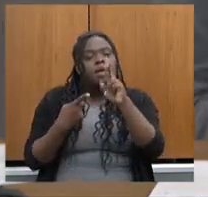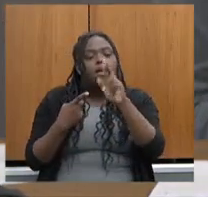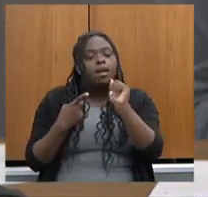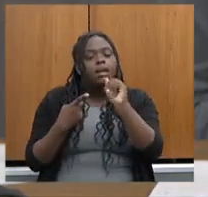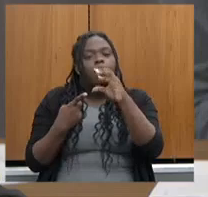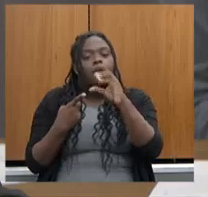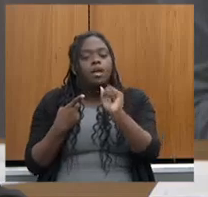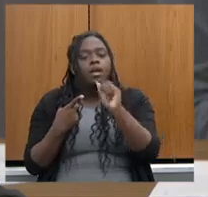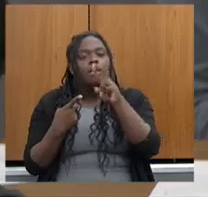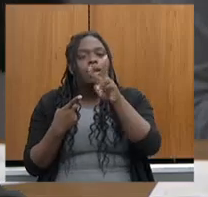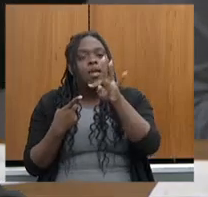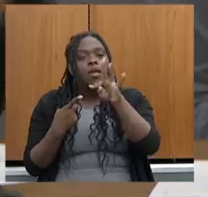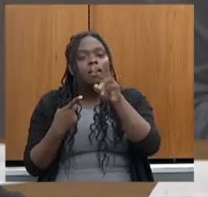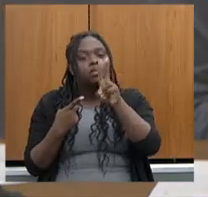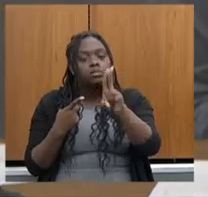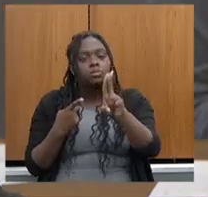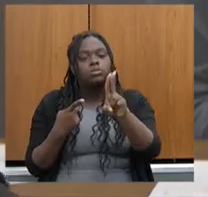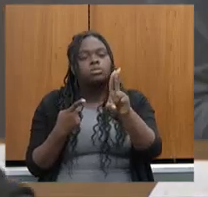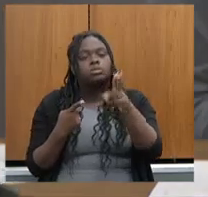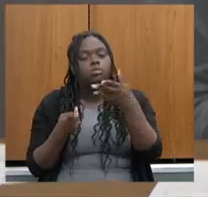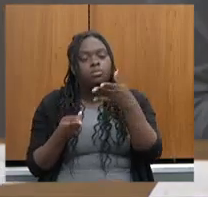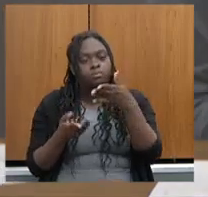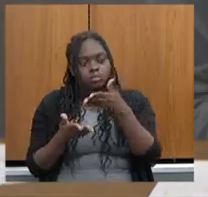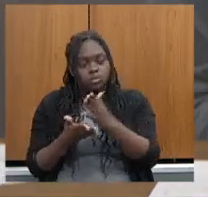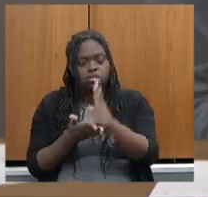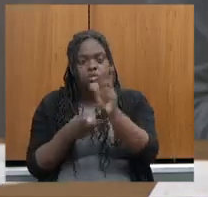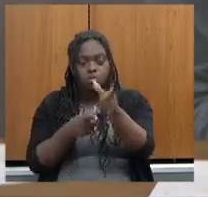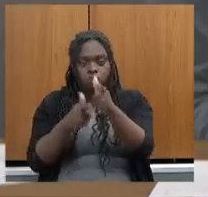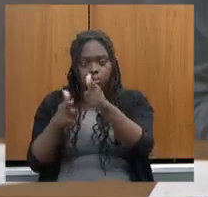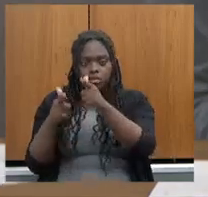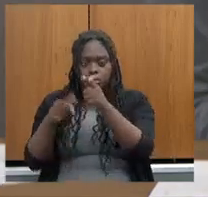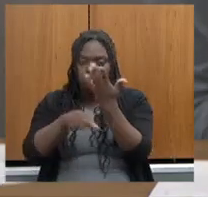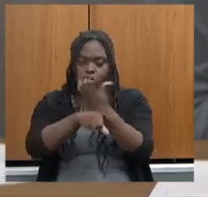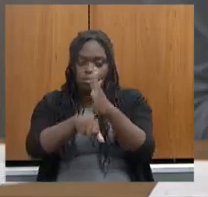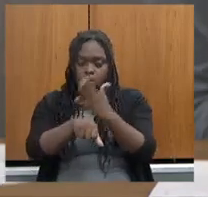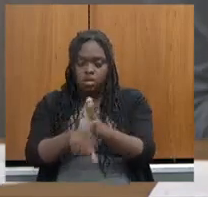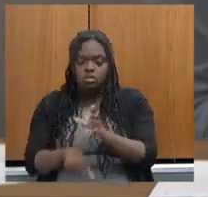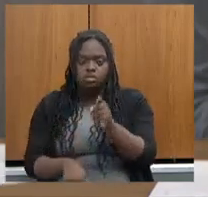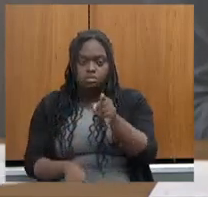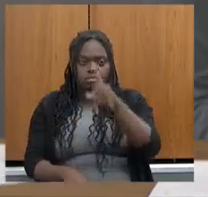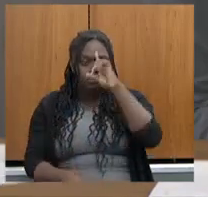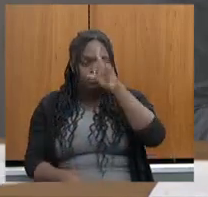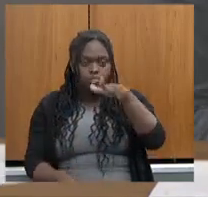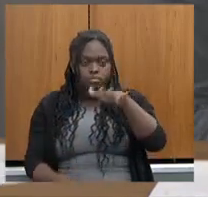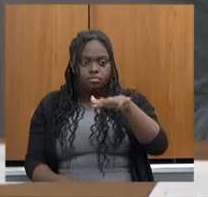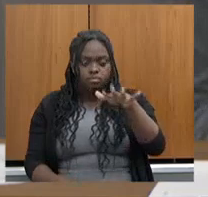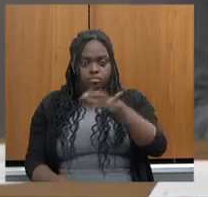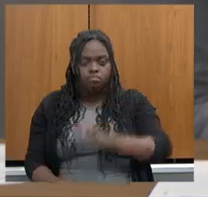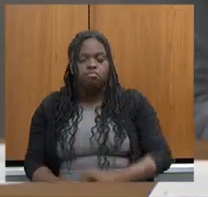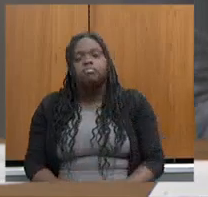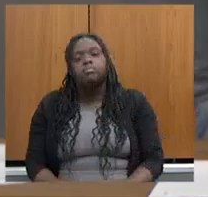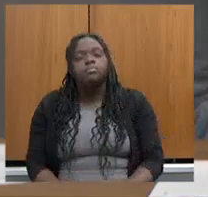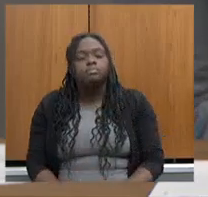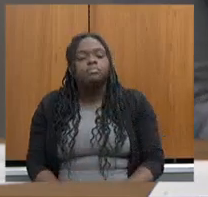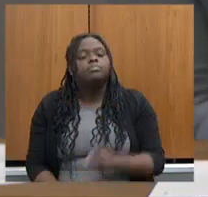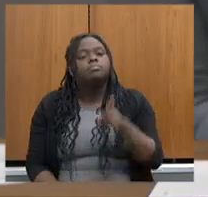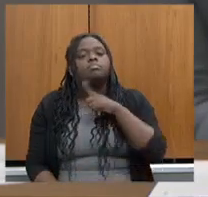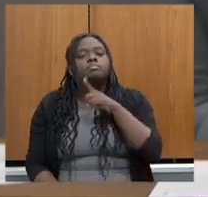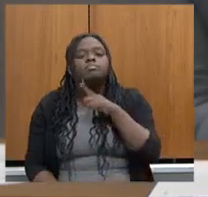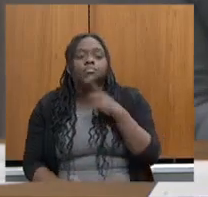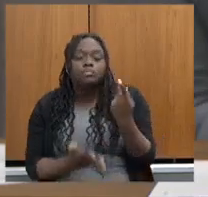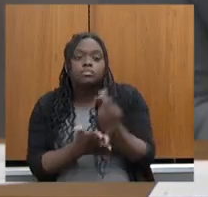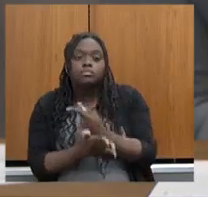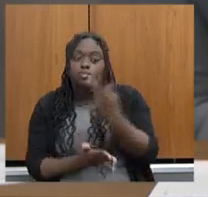prático de acordo com o nosso Comandante de lá da região ele tem ocorrido